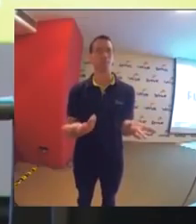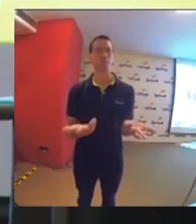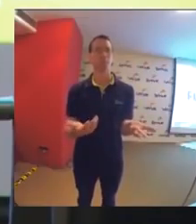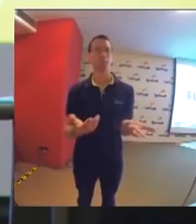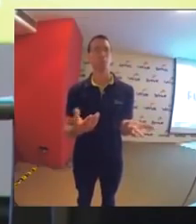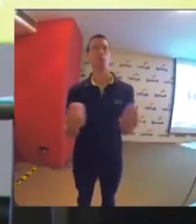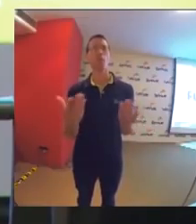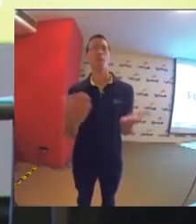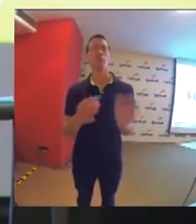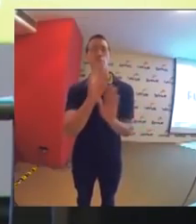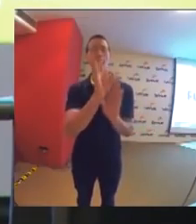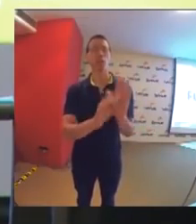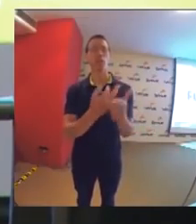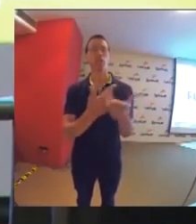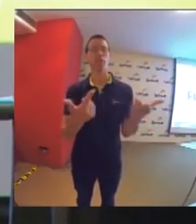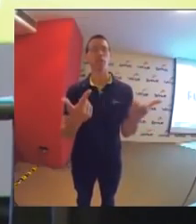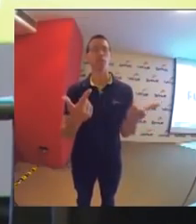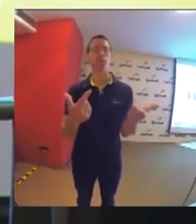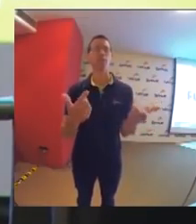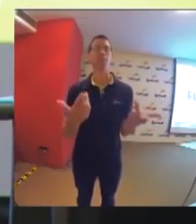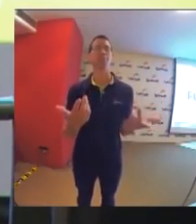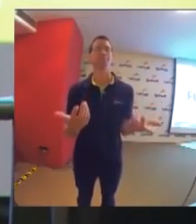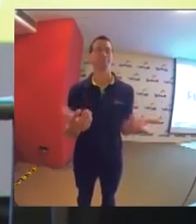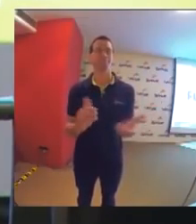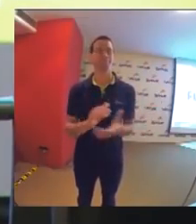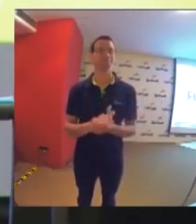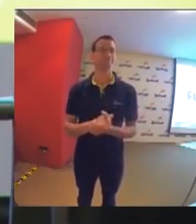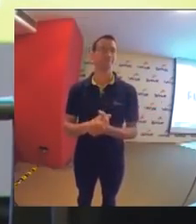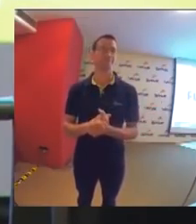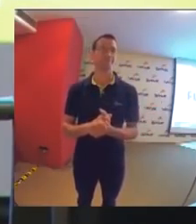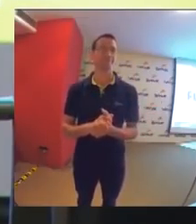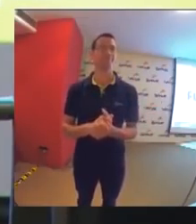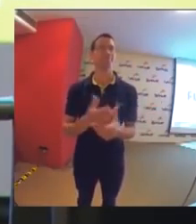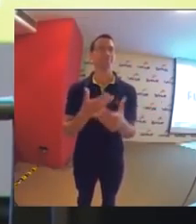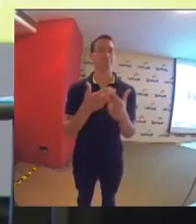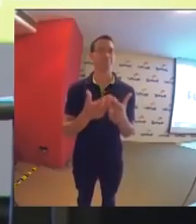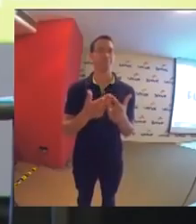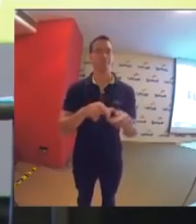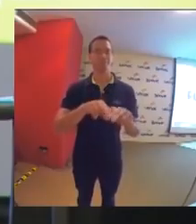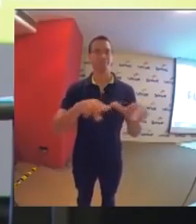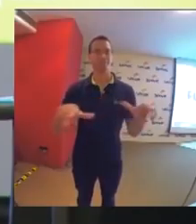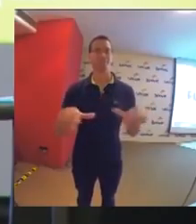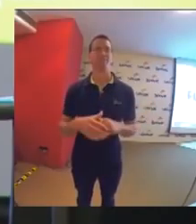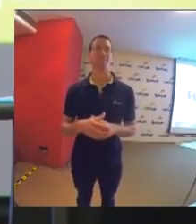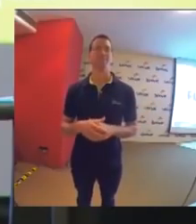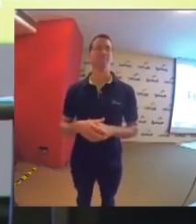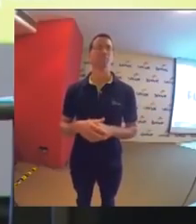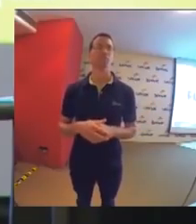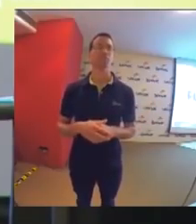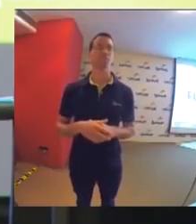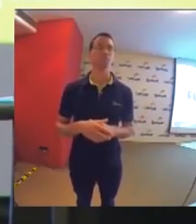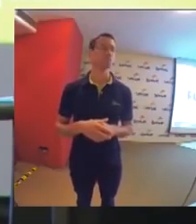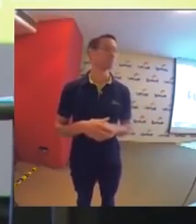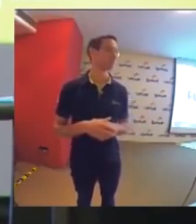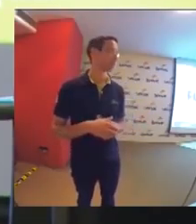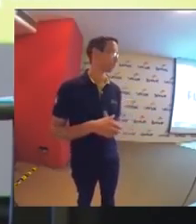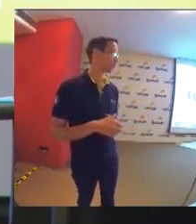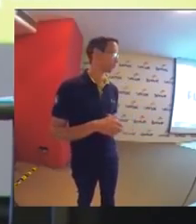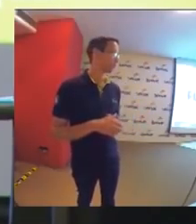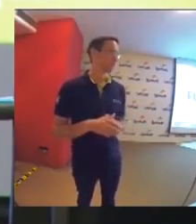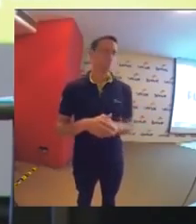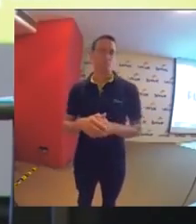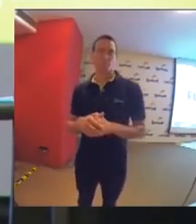que é que eles comem? Como é que... Passei para as ciências. Ao fim de meia hora, com aqueles 7 da